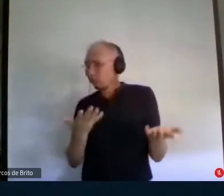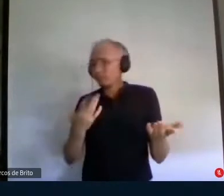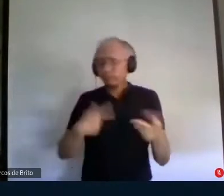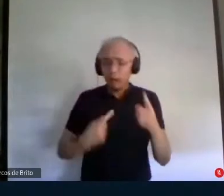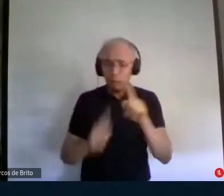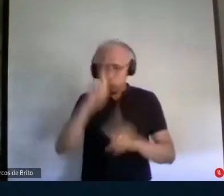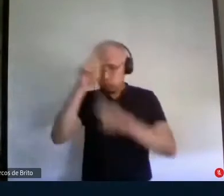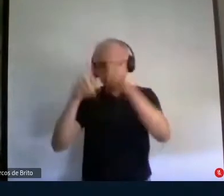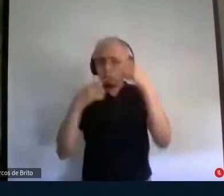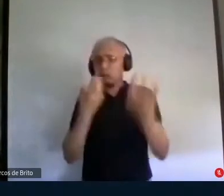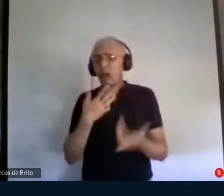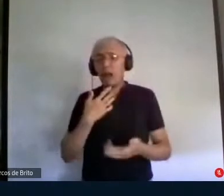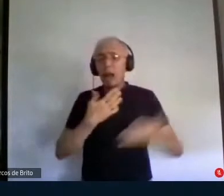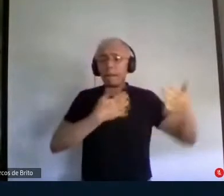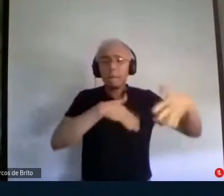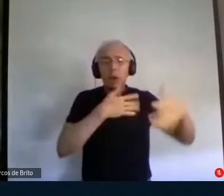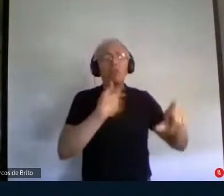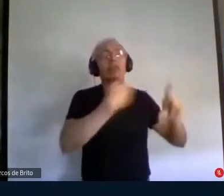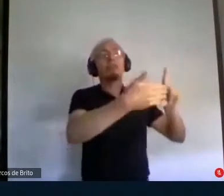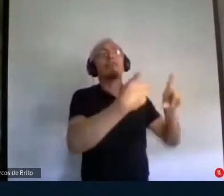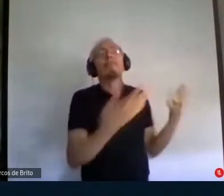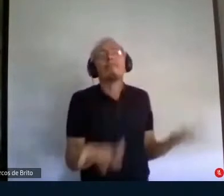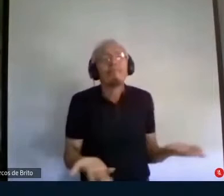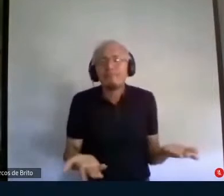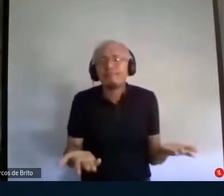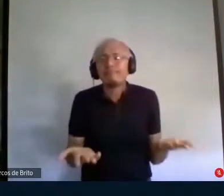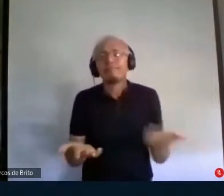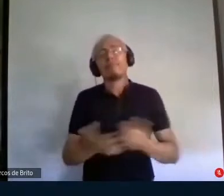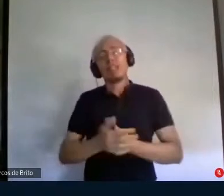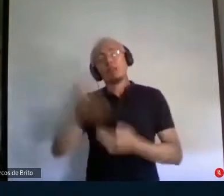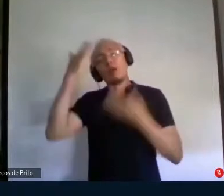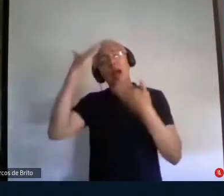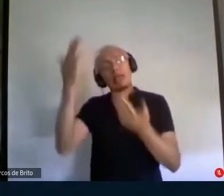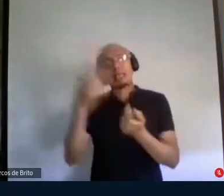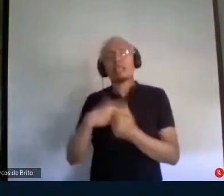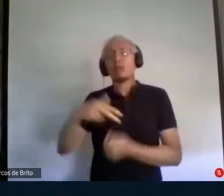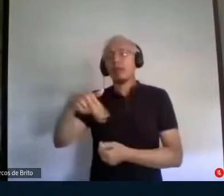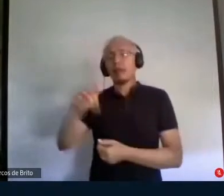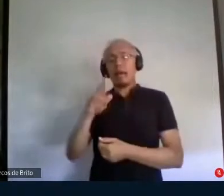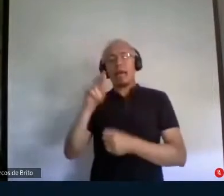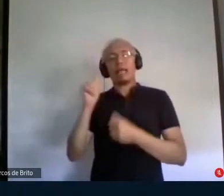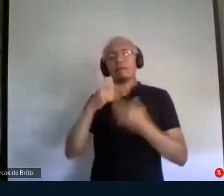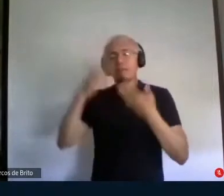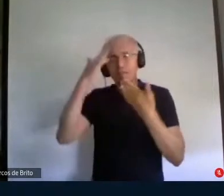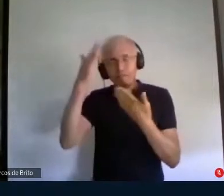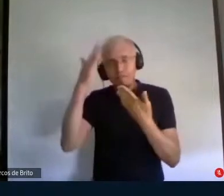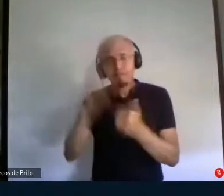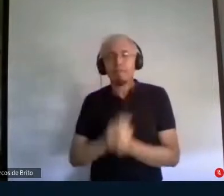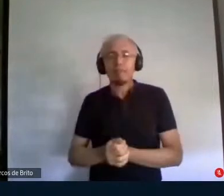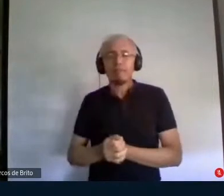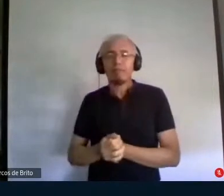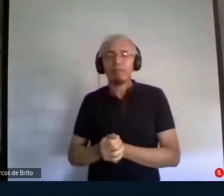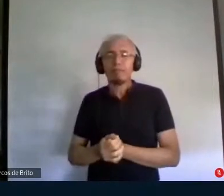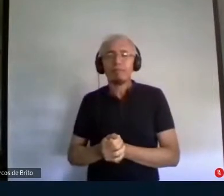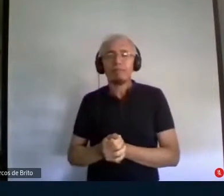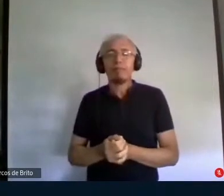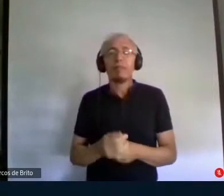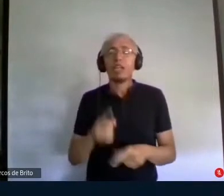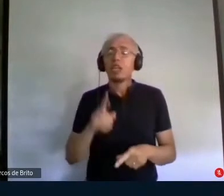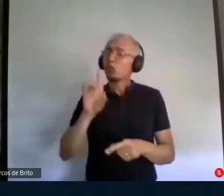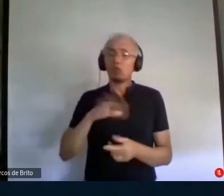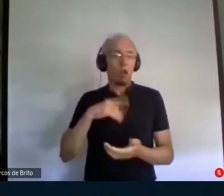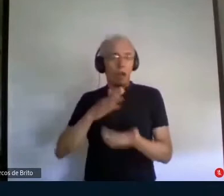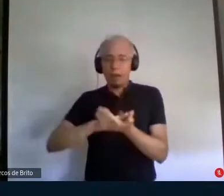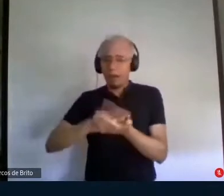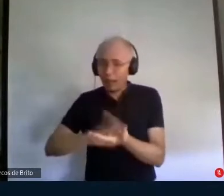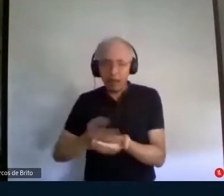e o que, que eles precisam. Então, agradeço demais a Nara também pela contribuição, não só na interpretação,